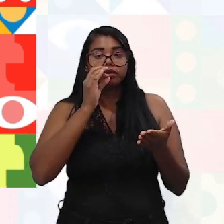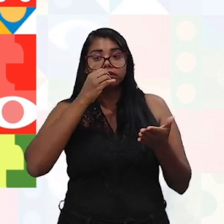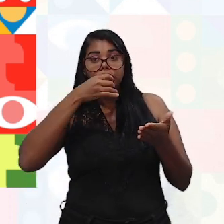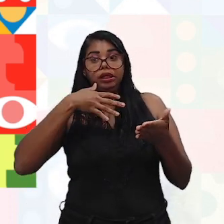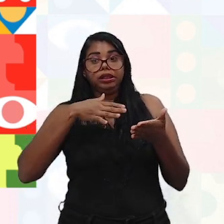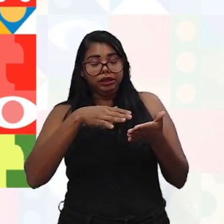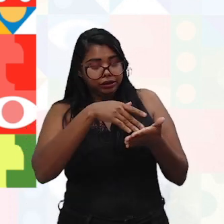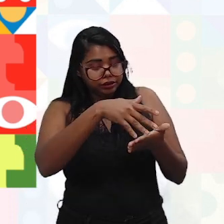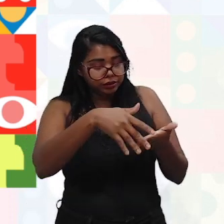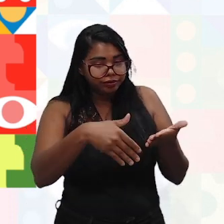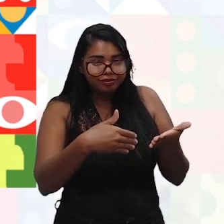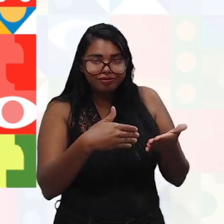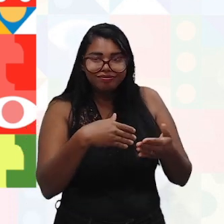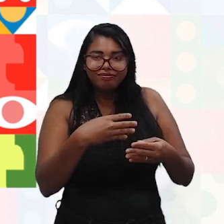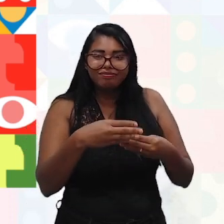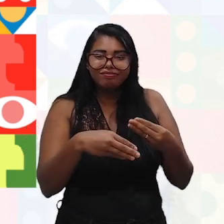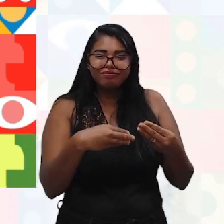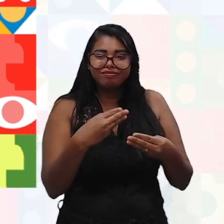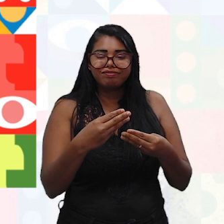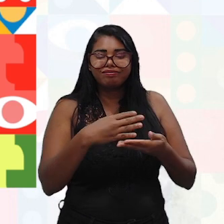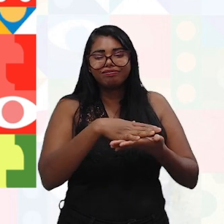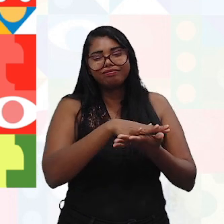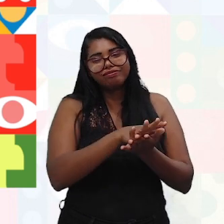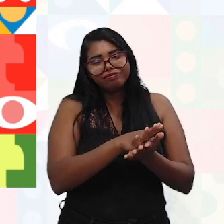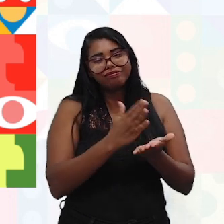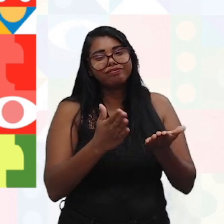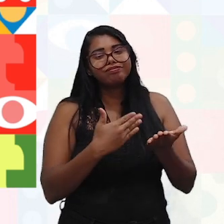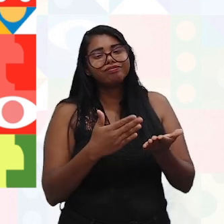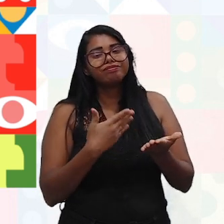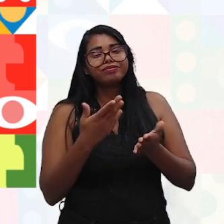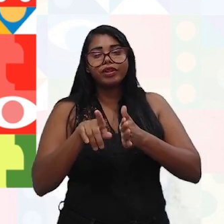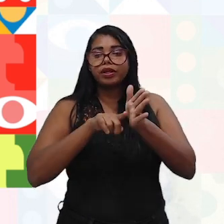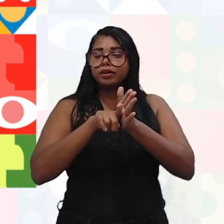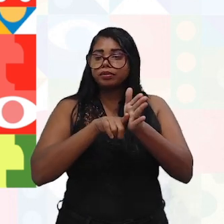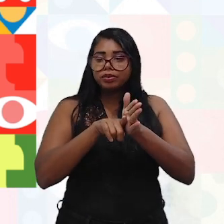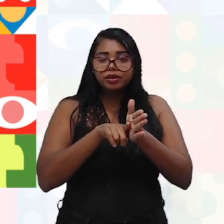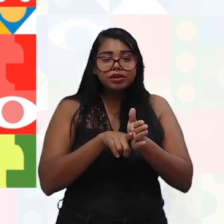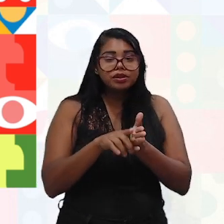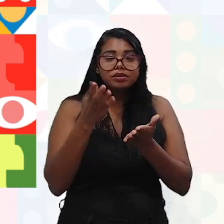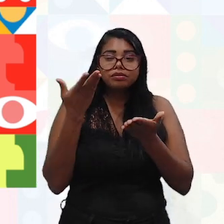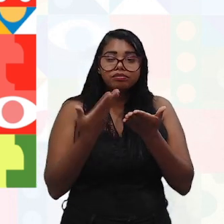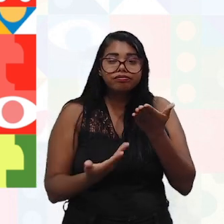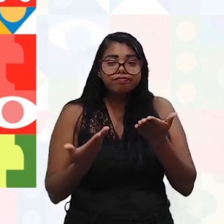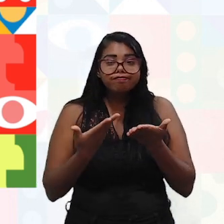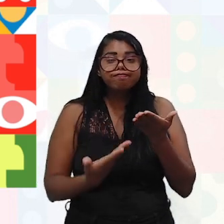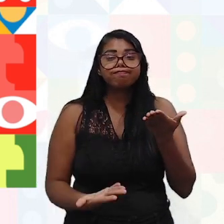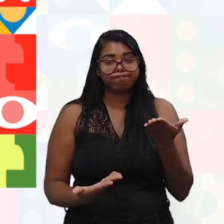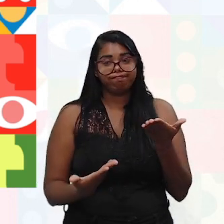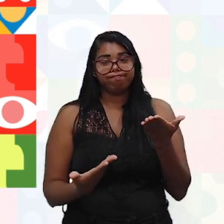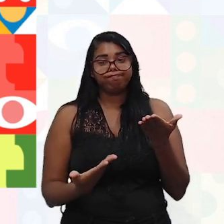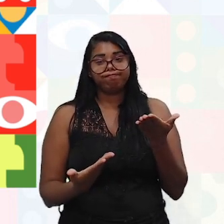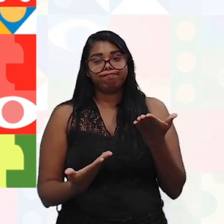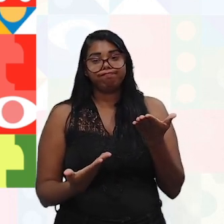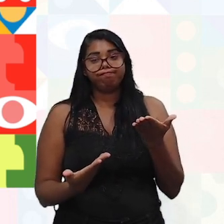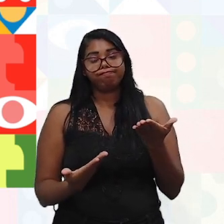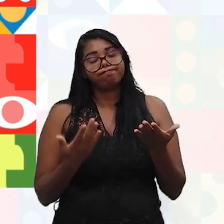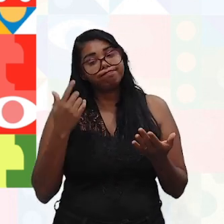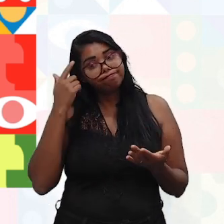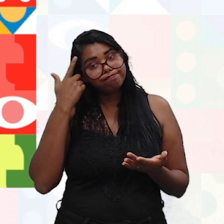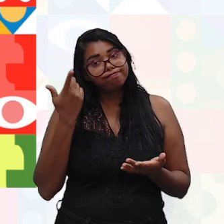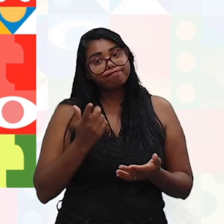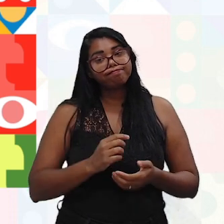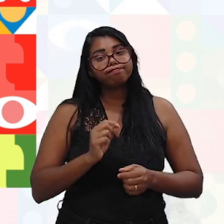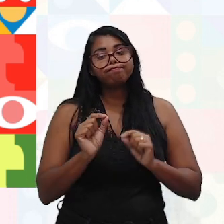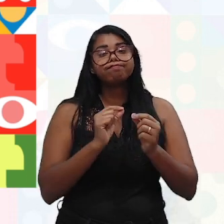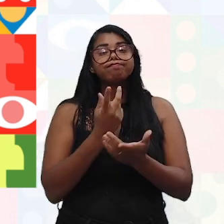vai fomentar a pesquisa de uma forma surreal. E aí, sem querer, eu pesquisando, eu derrubo um café. E